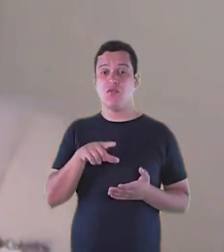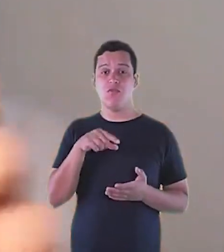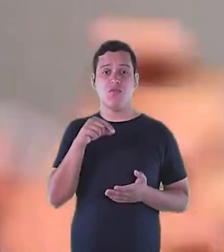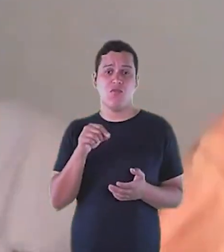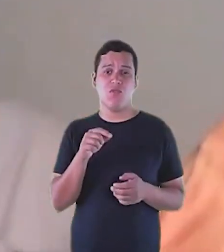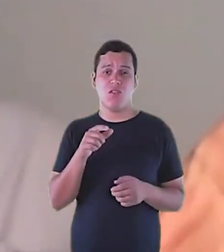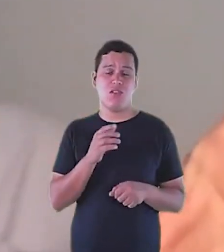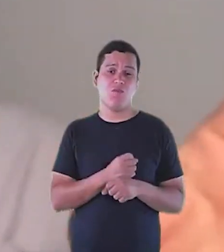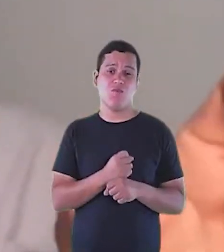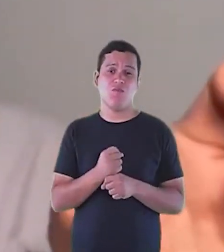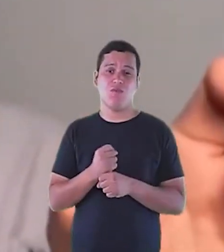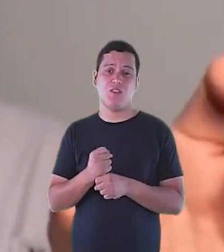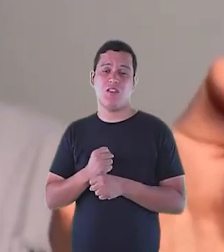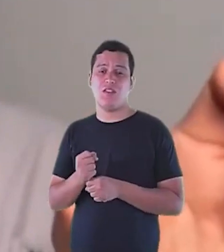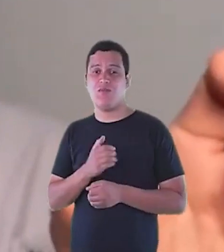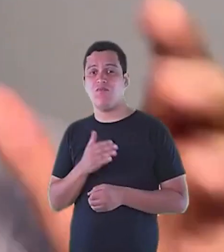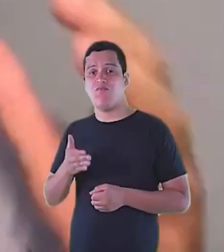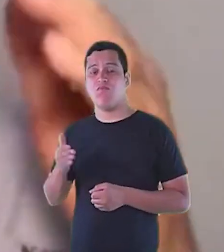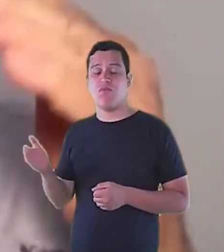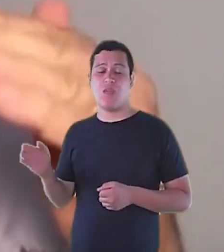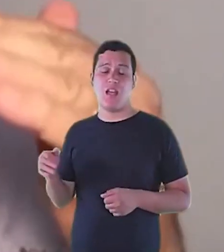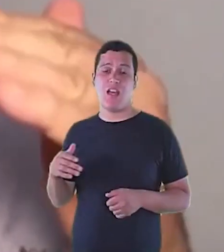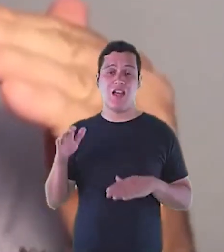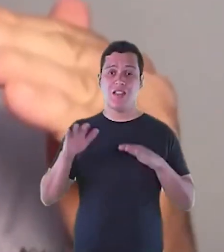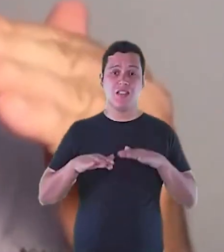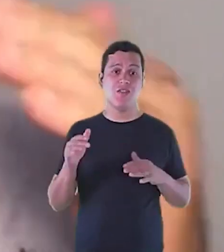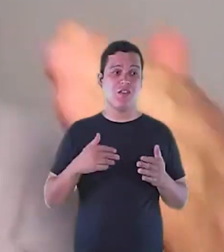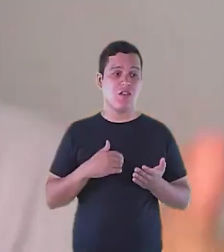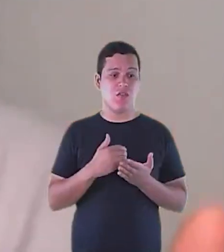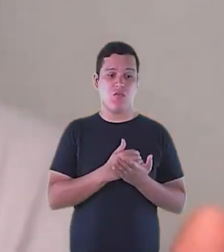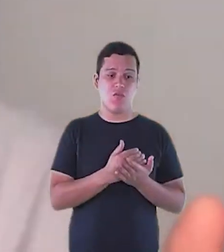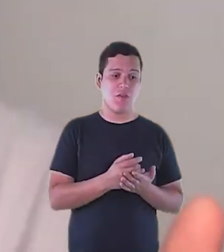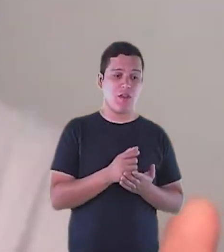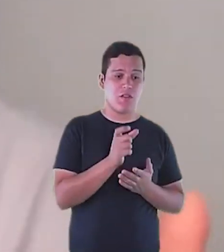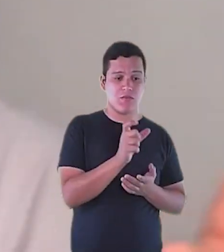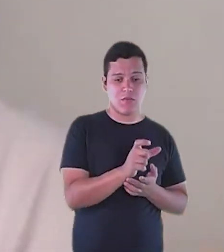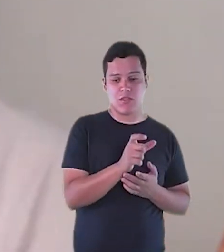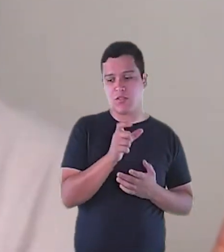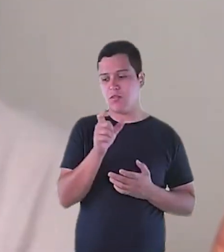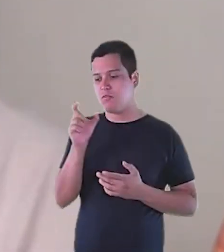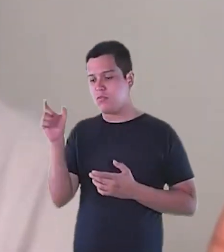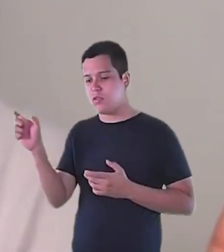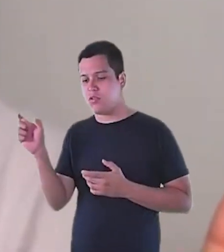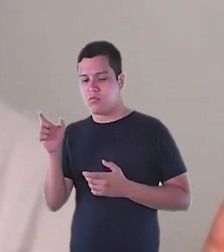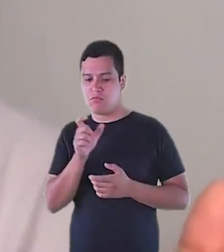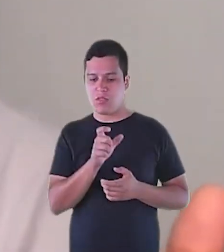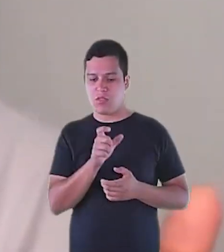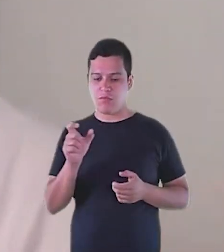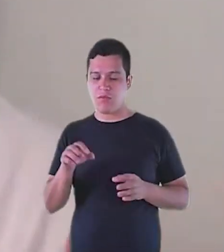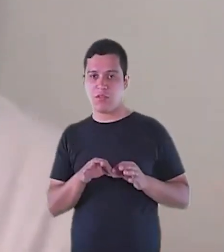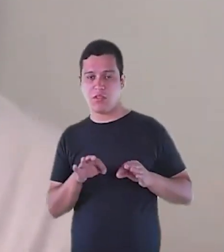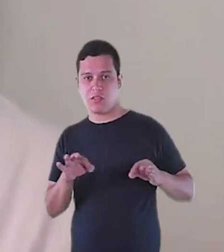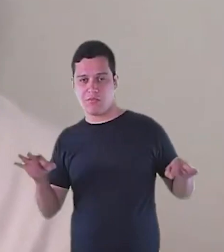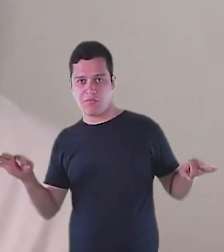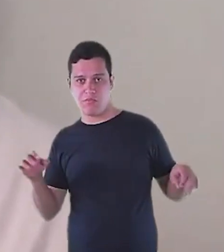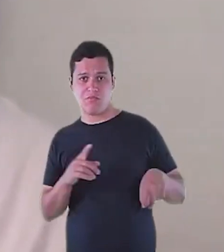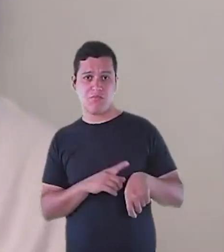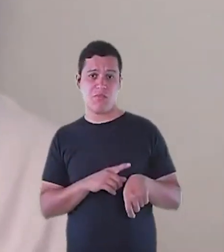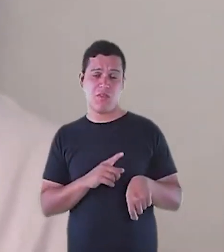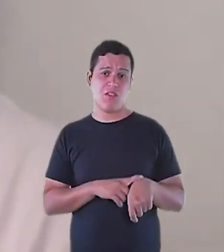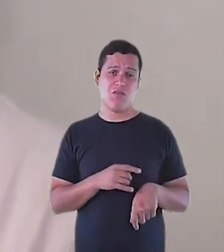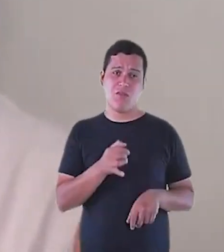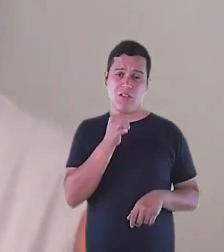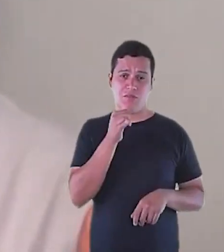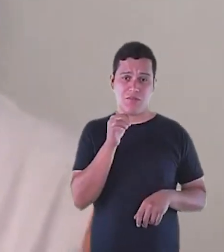pequenas reportagens que podem ser lidas isoladamente. Então, se o leitor pegar o livro e ler o